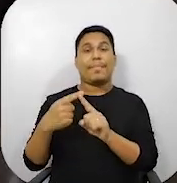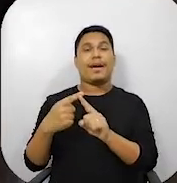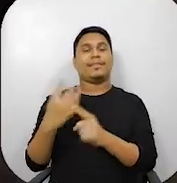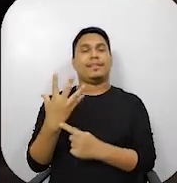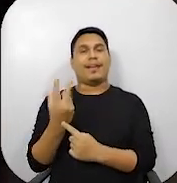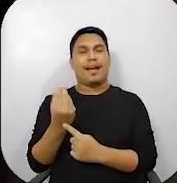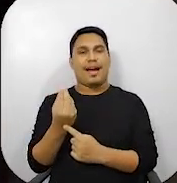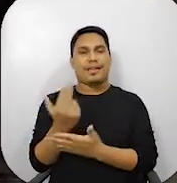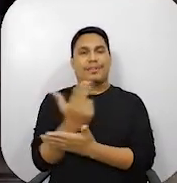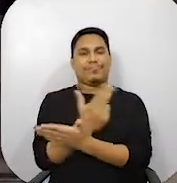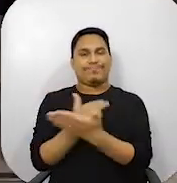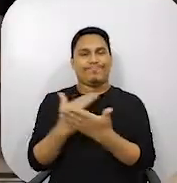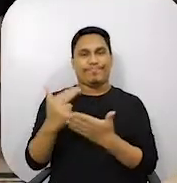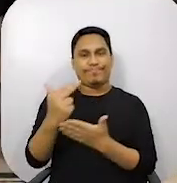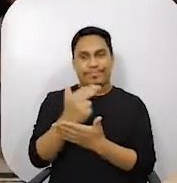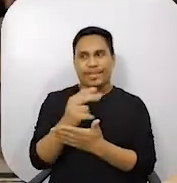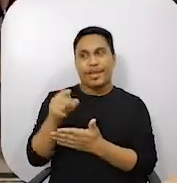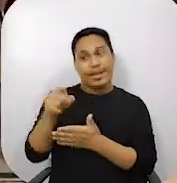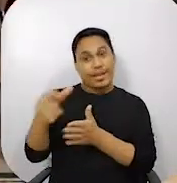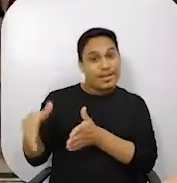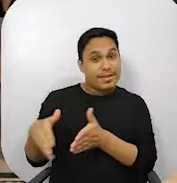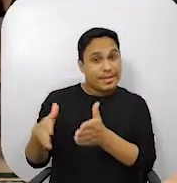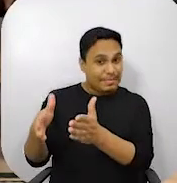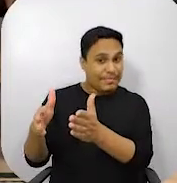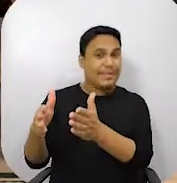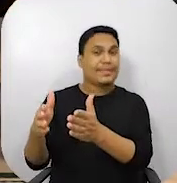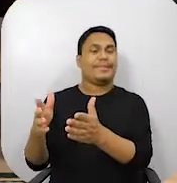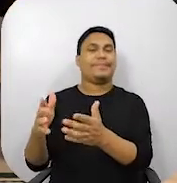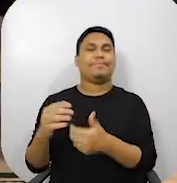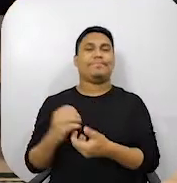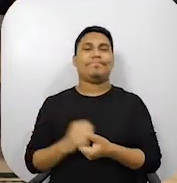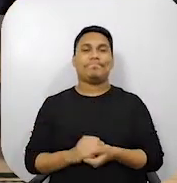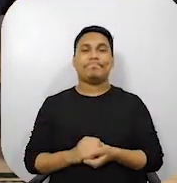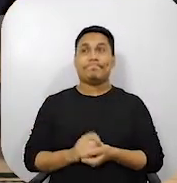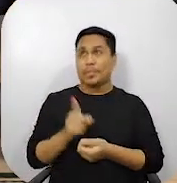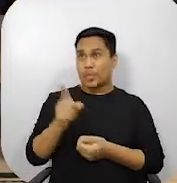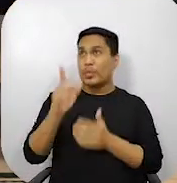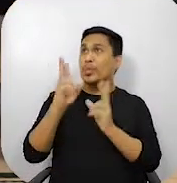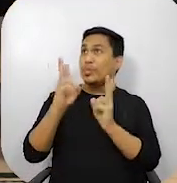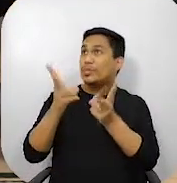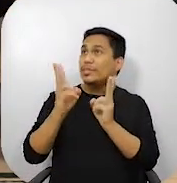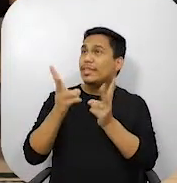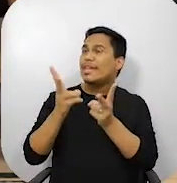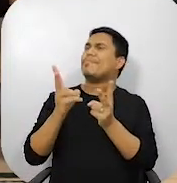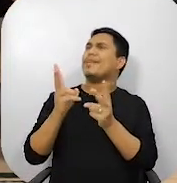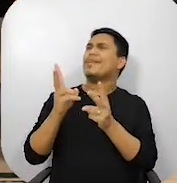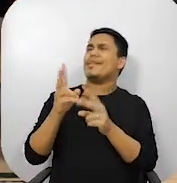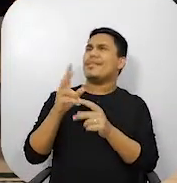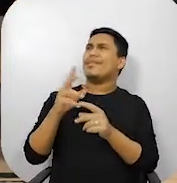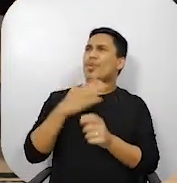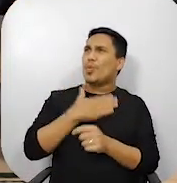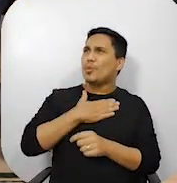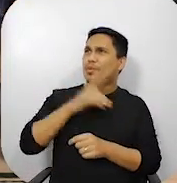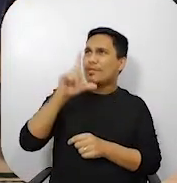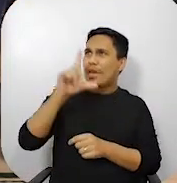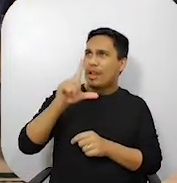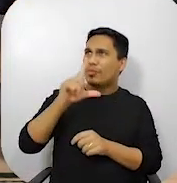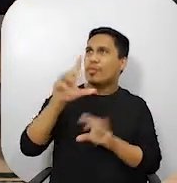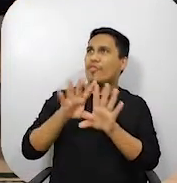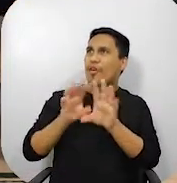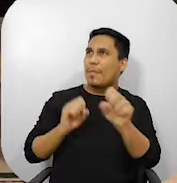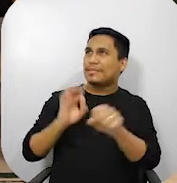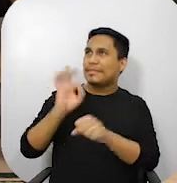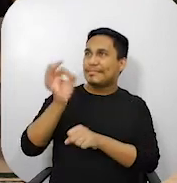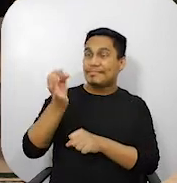sabe ele enveredou por esse caminho o resto universo sempre esteve presente na tua vida inclusive não tô formação acadêmica né Tem eh eu exclui o